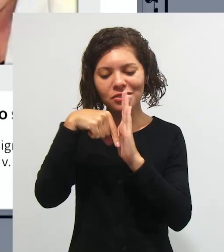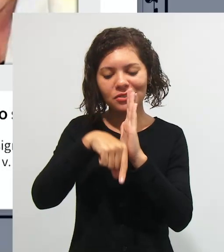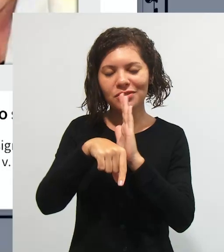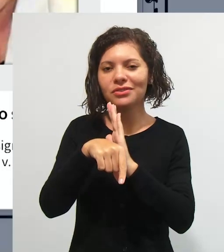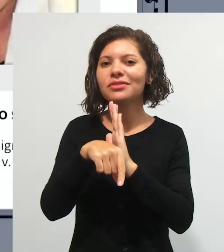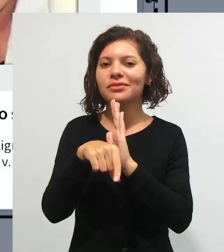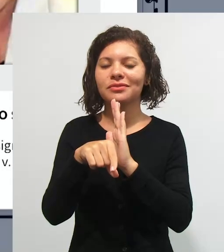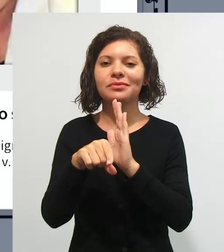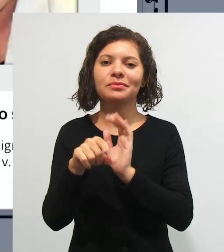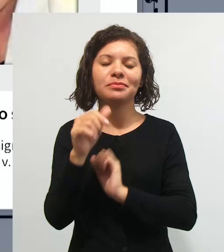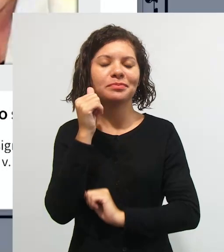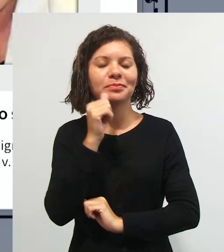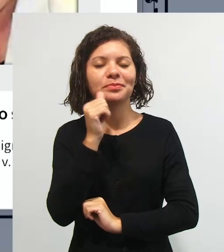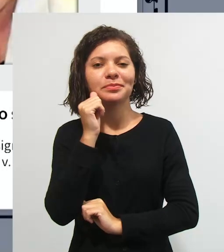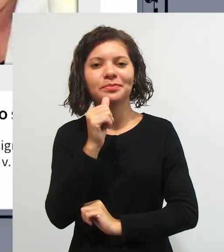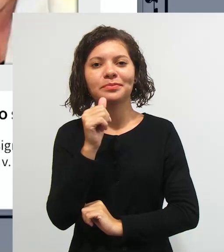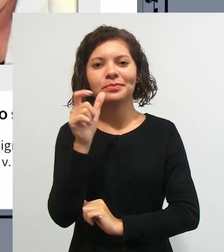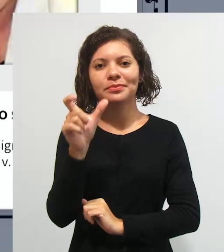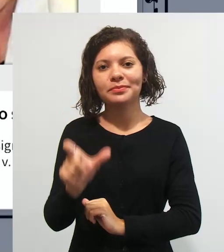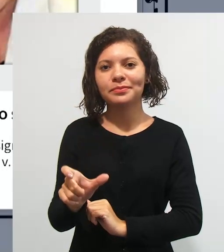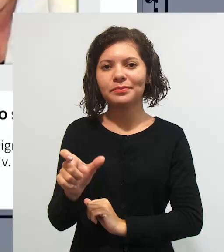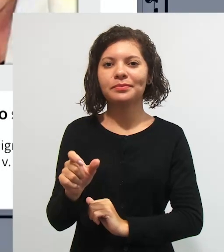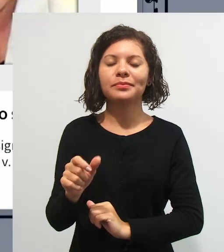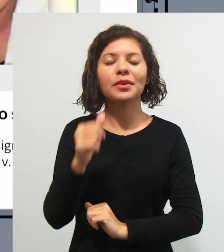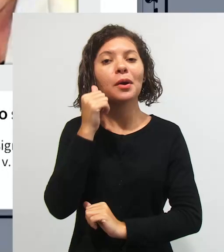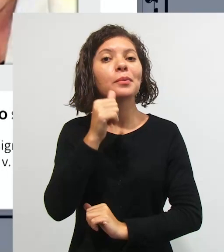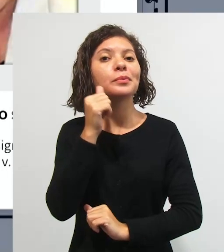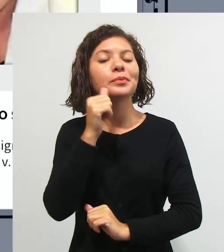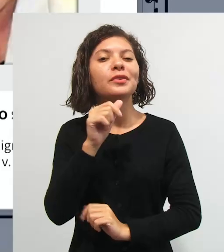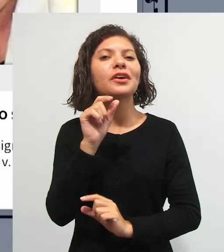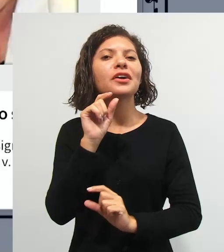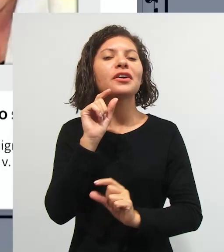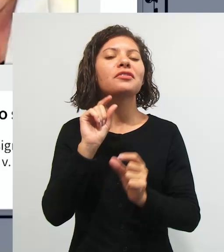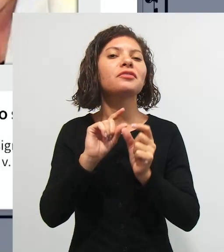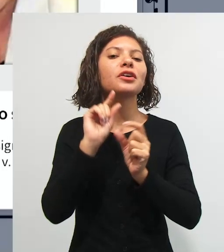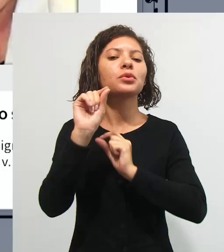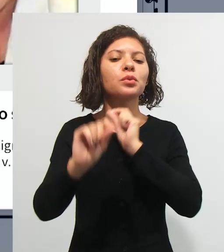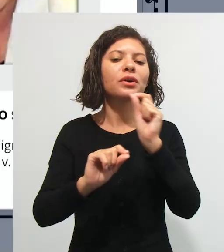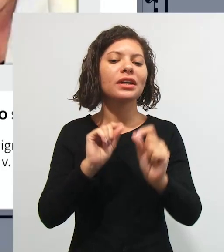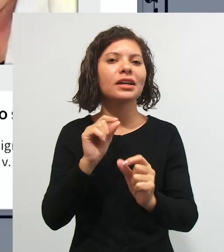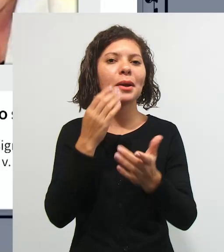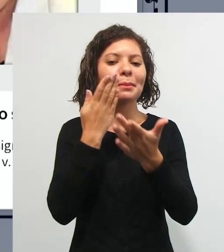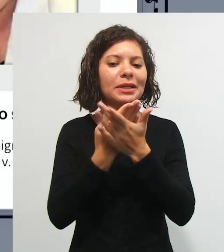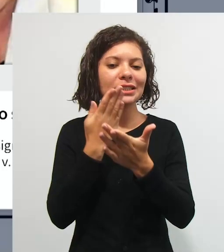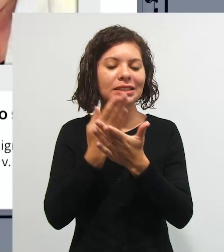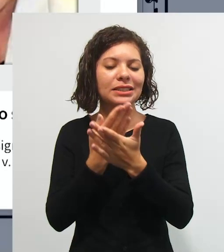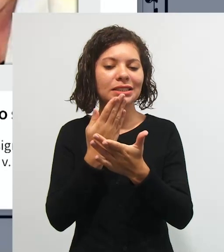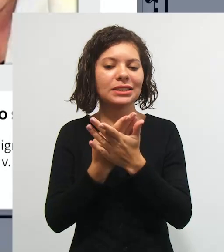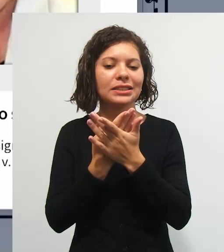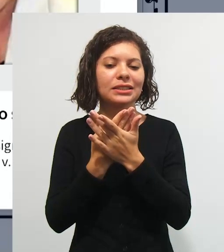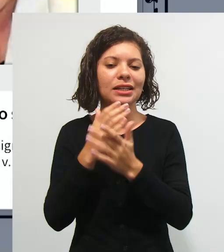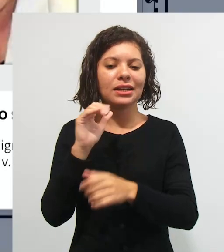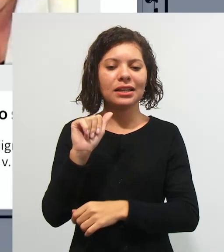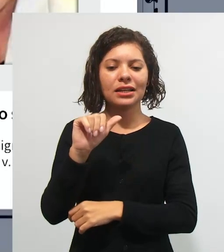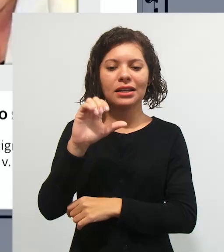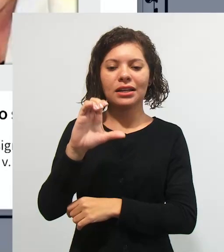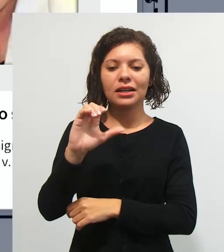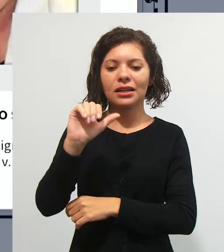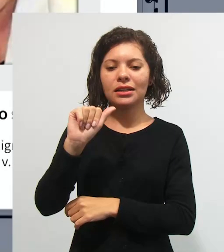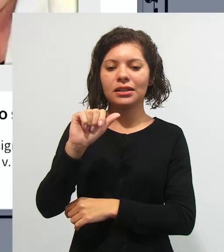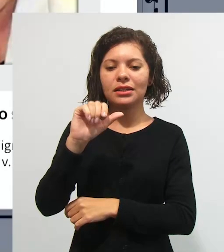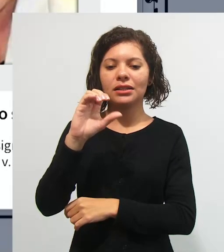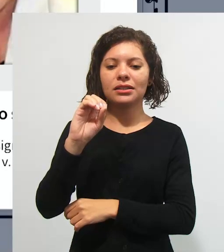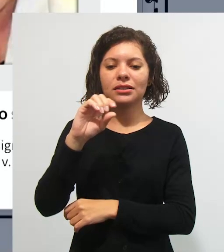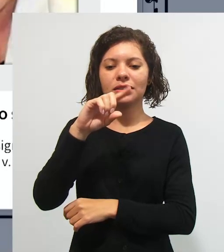Pimenta estuda e pesquisa. Pesquisação e pesquisa currículo e